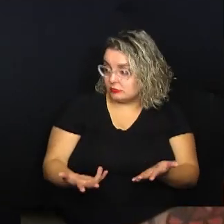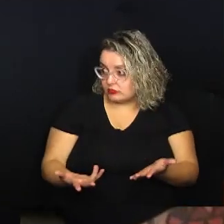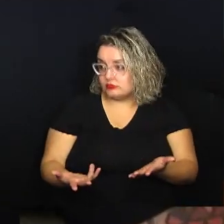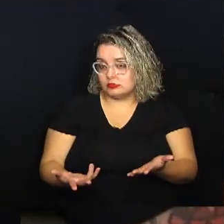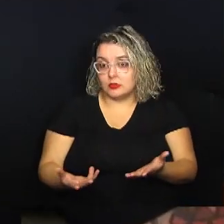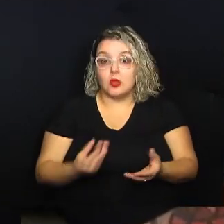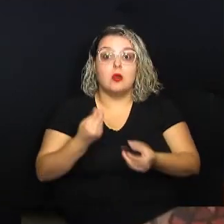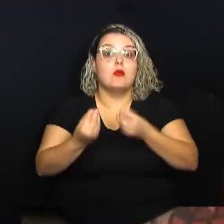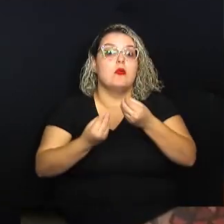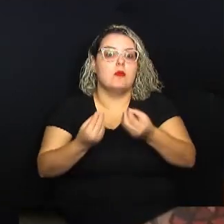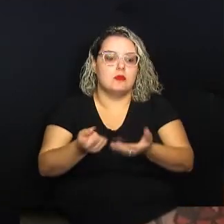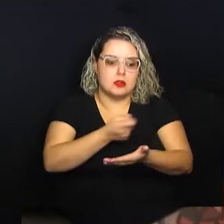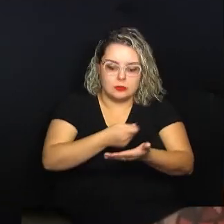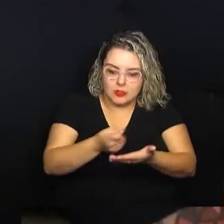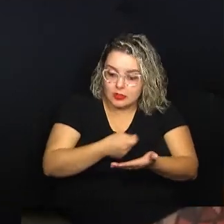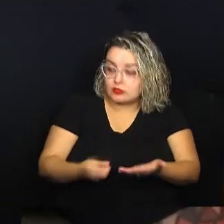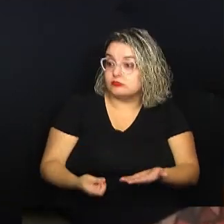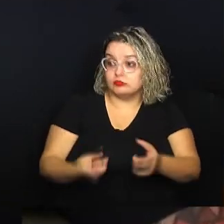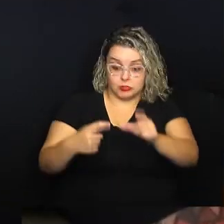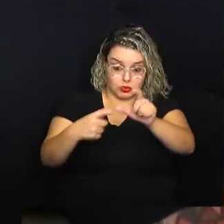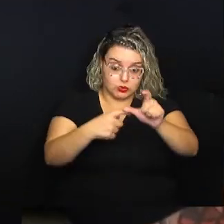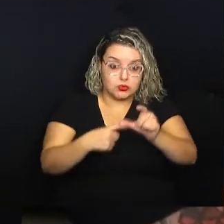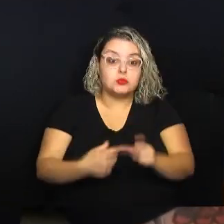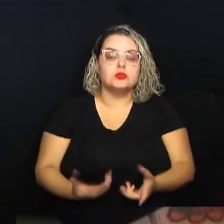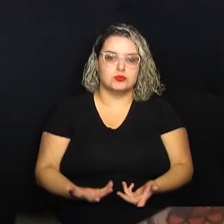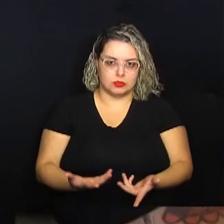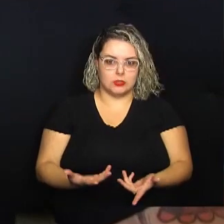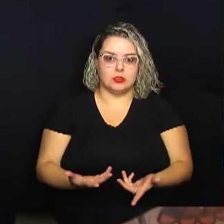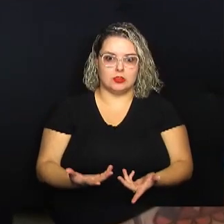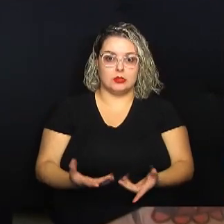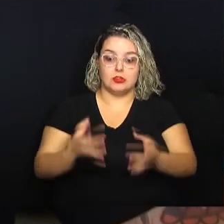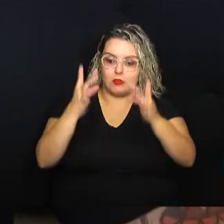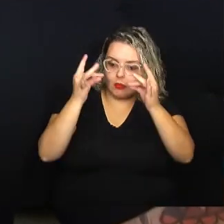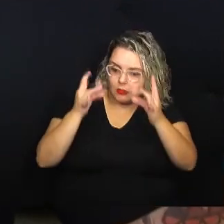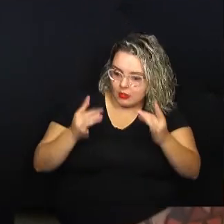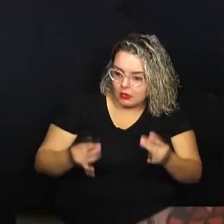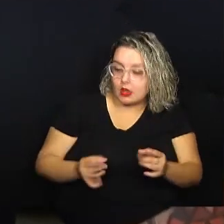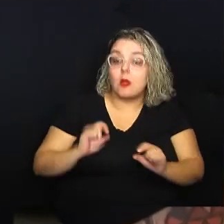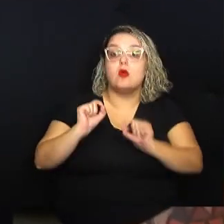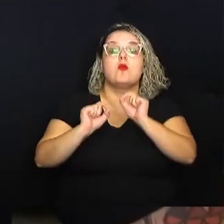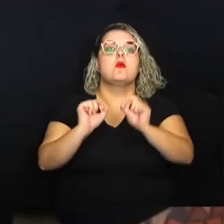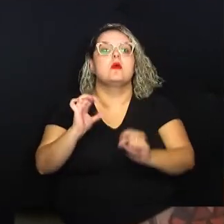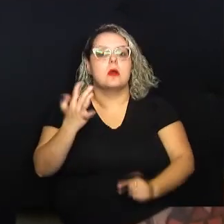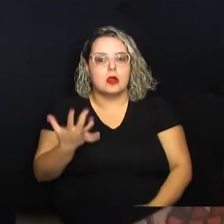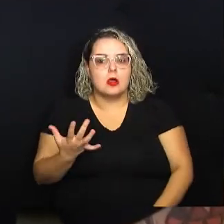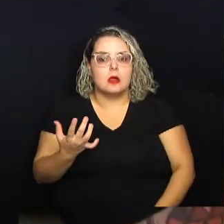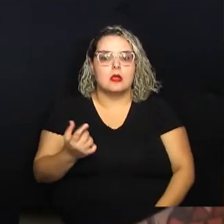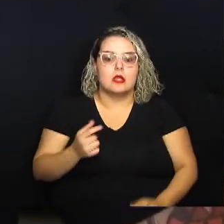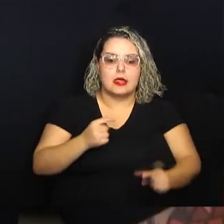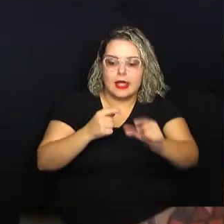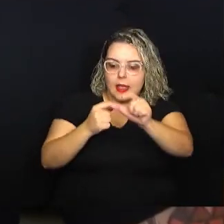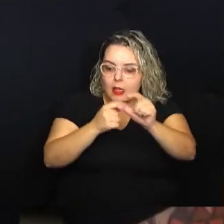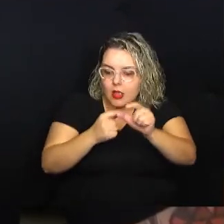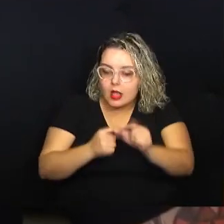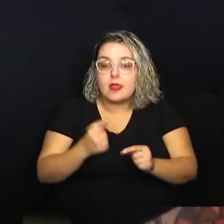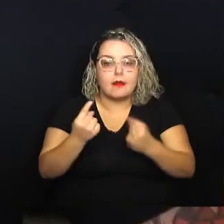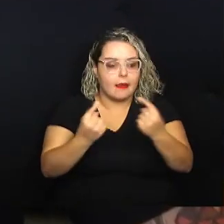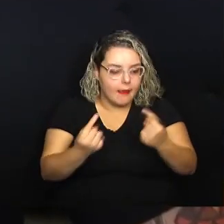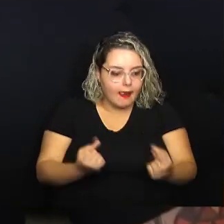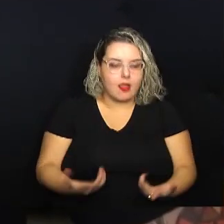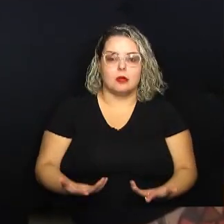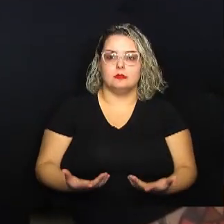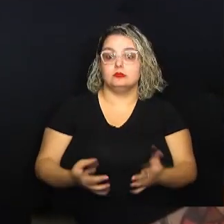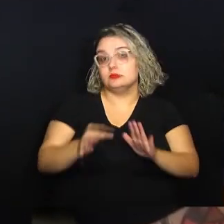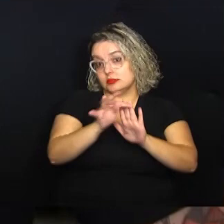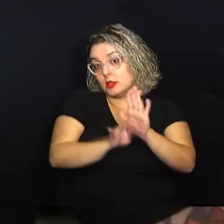que se escrevia, né, um roteiro de quadrinho, então você tem que descrever o que está acontecendo em cada quadrinho além do texto,